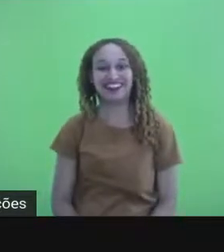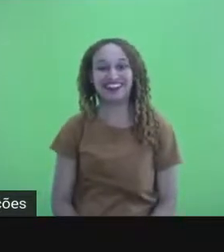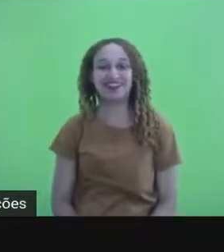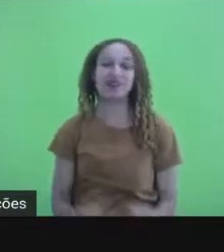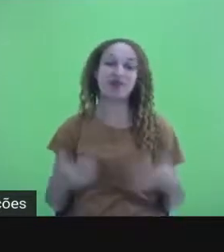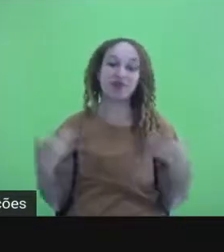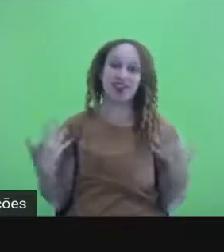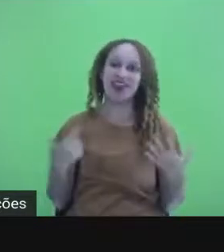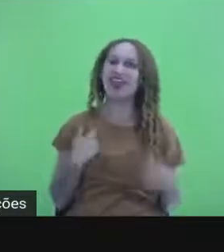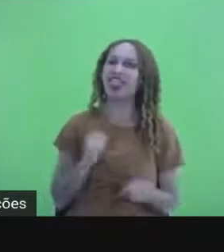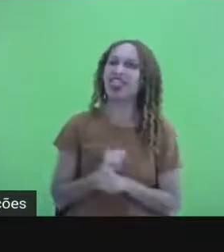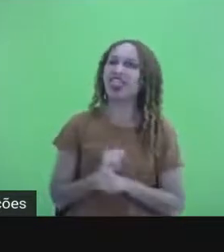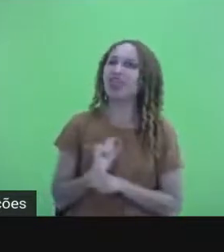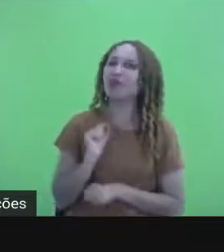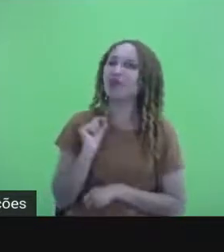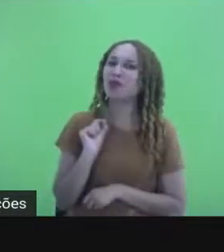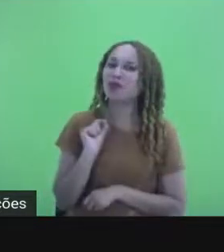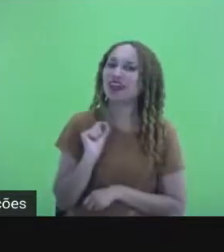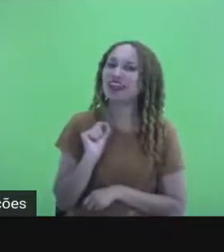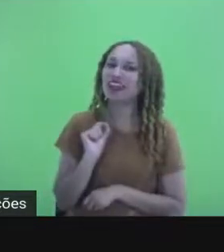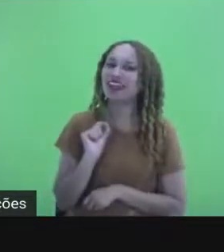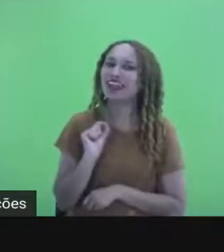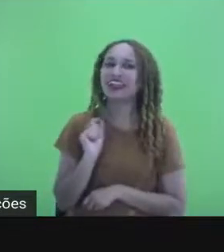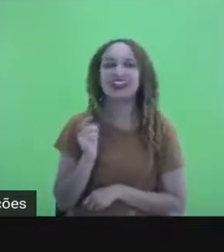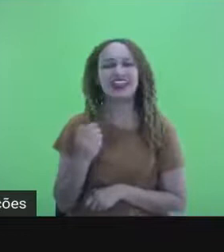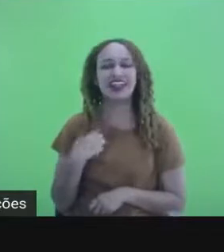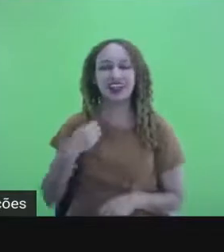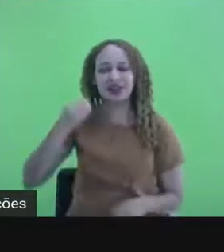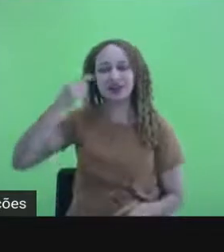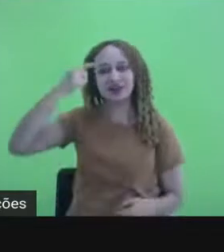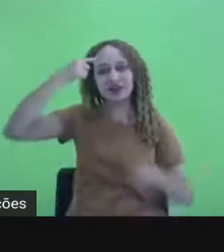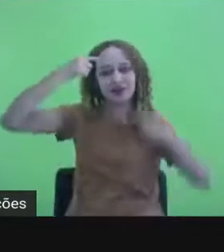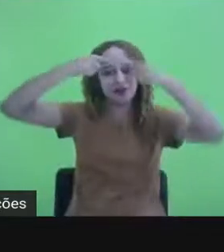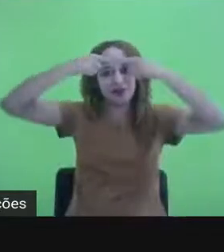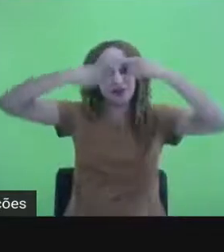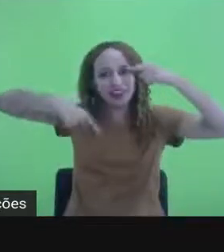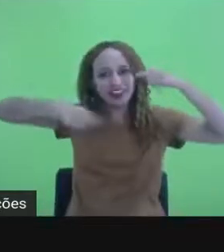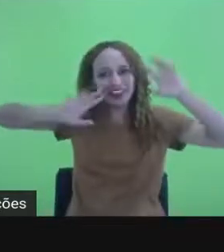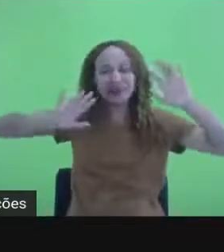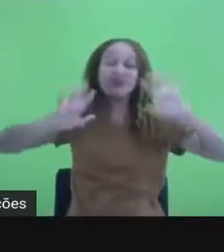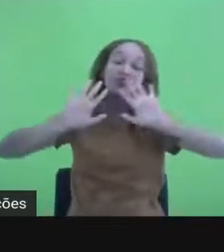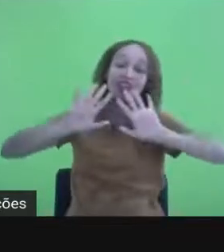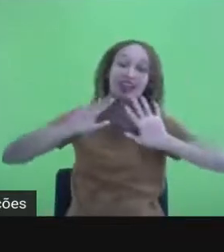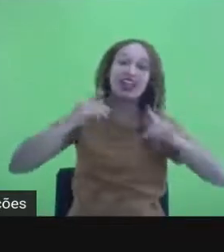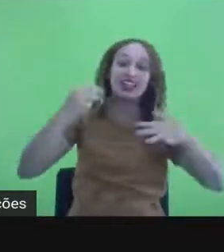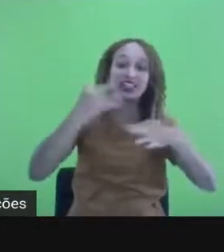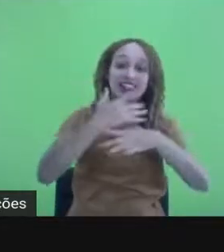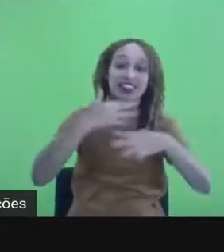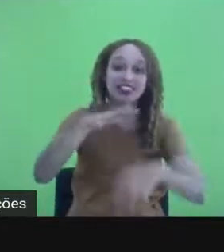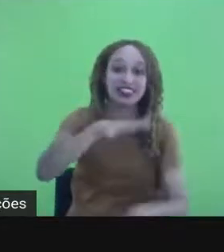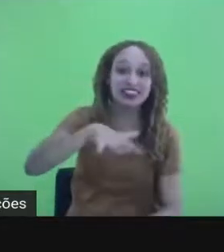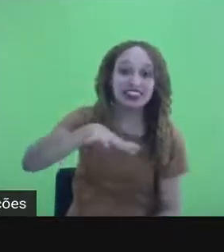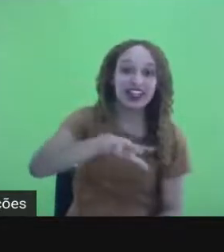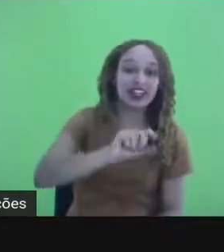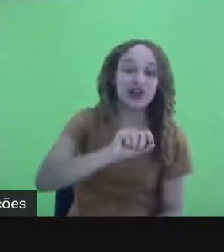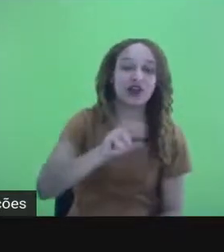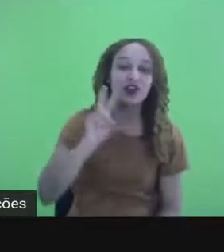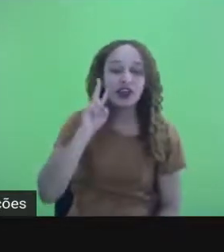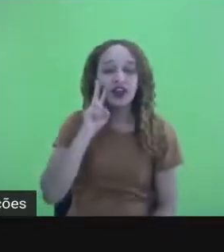Então, onde eu parei, até perdi um pouco o raciocínio. Mas, enfim, eu estava falando que a cidade, ela sofre um espelhamento das